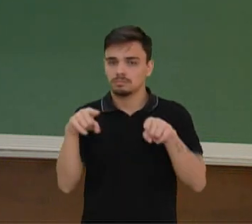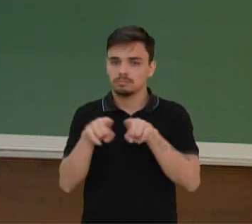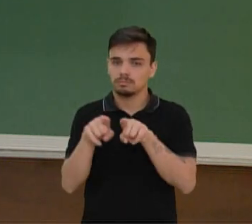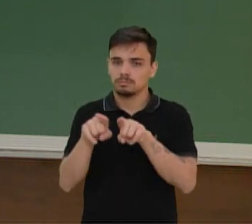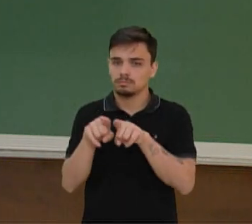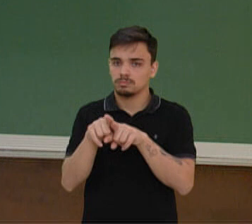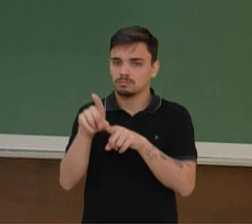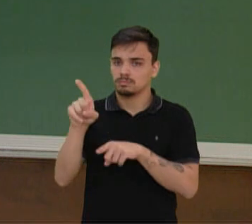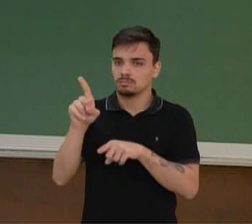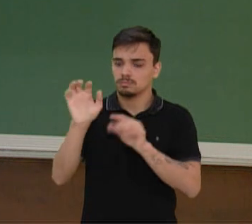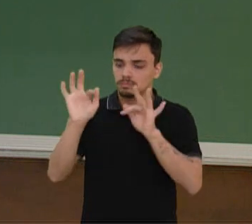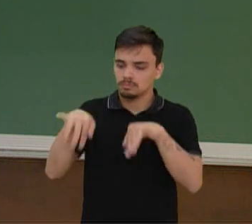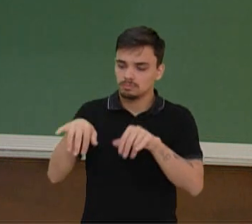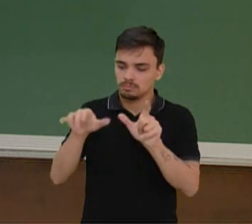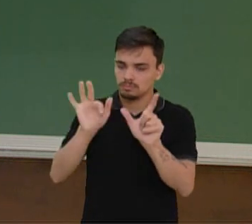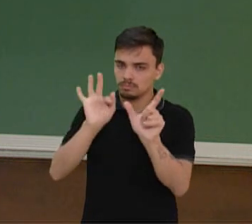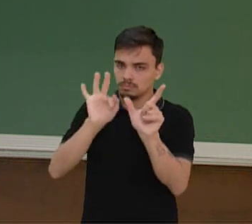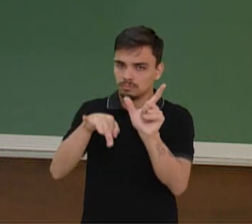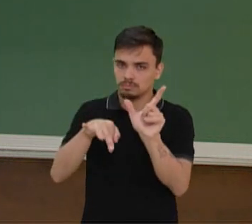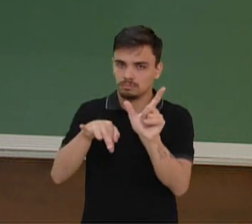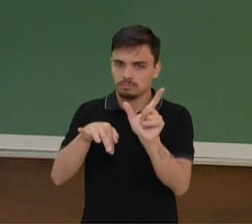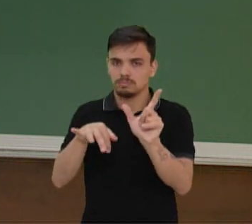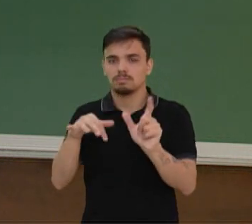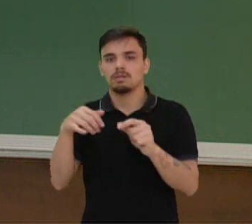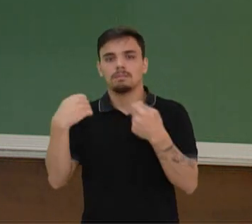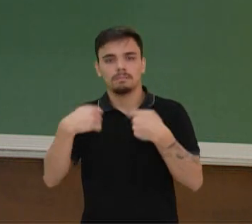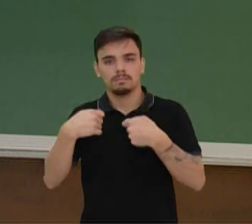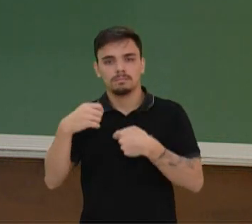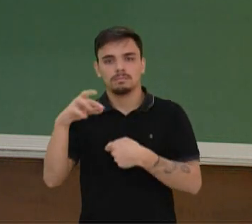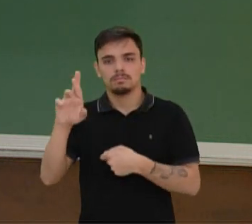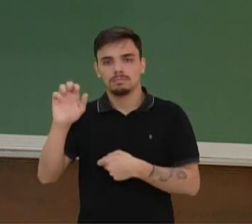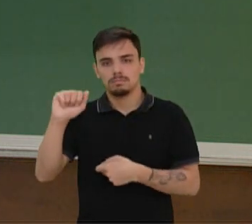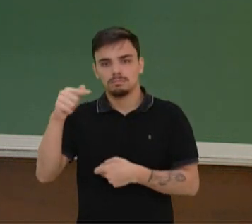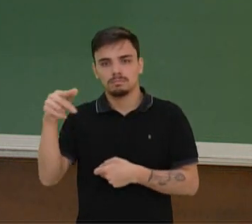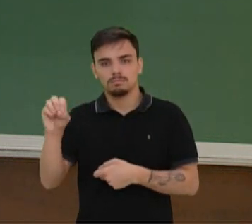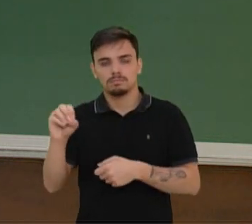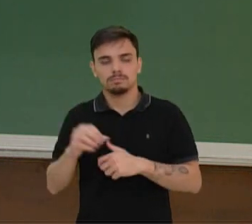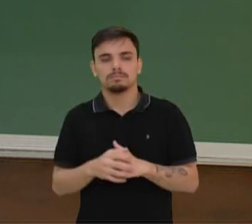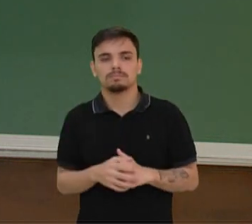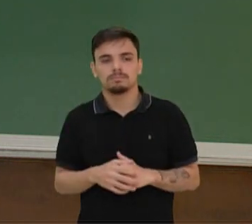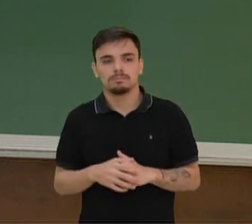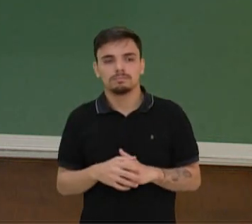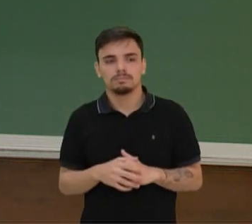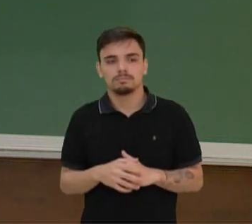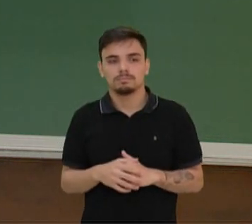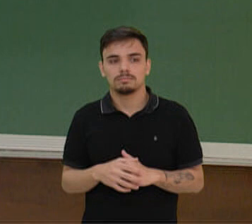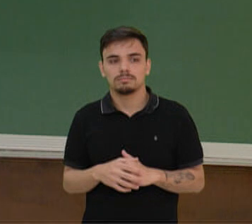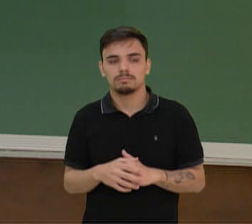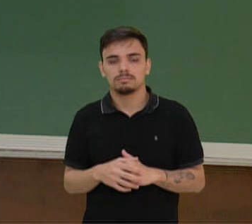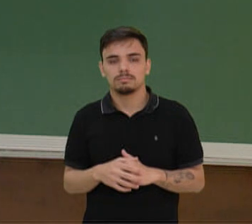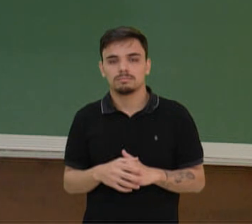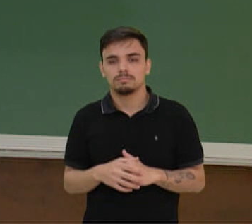terminação, que é precisarão. Veja, quando eu digo que prestem atenção na questão